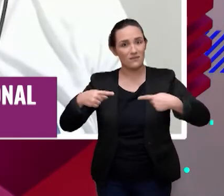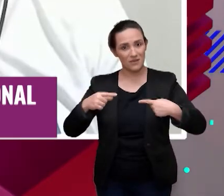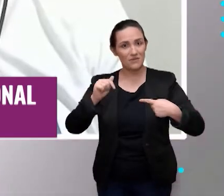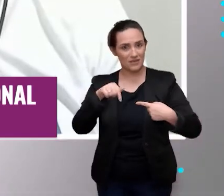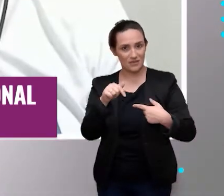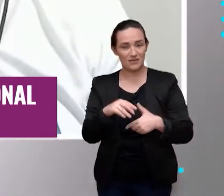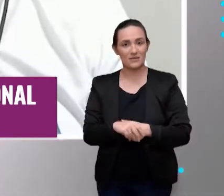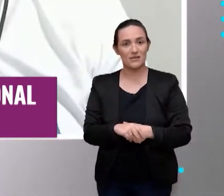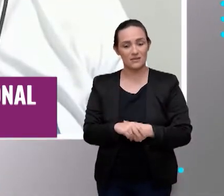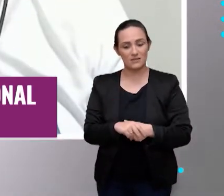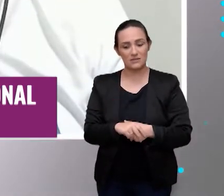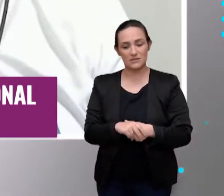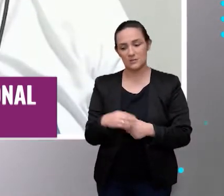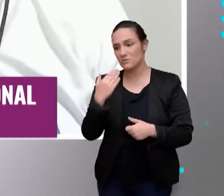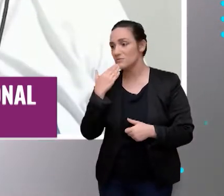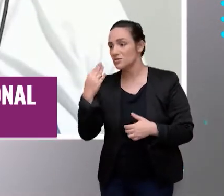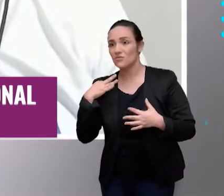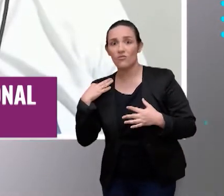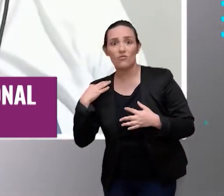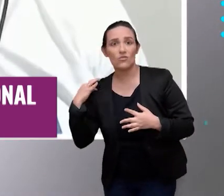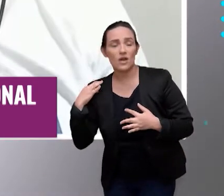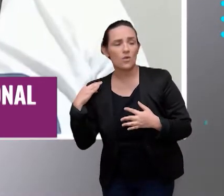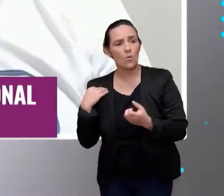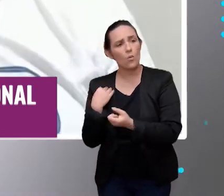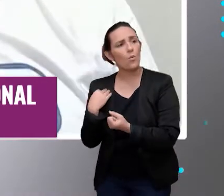Quantas pessoas vocês contam atualmente?